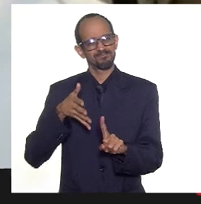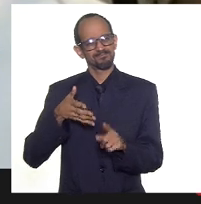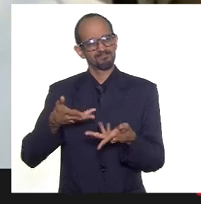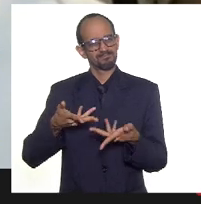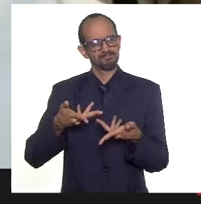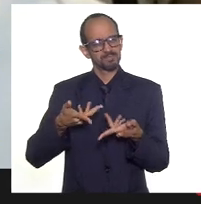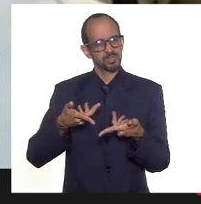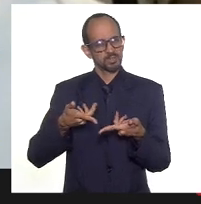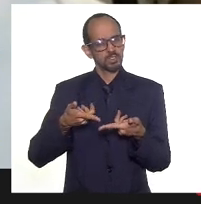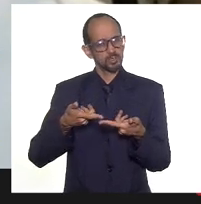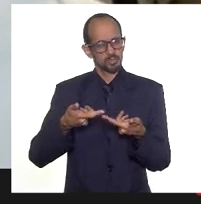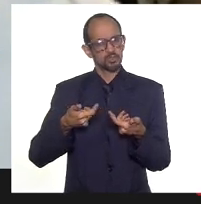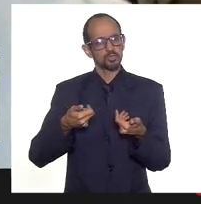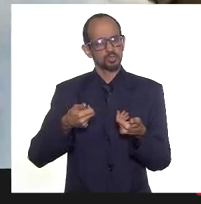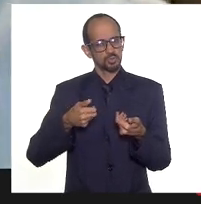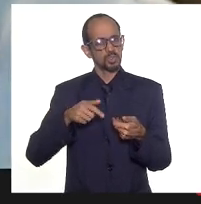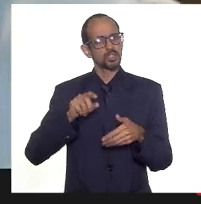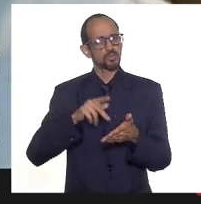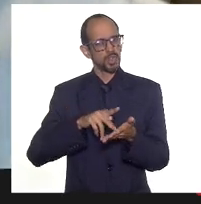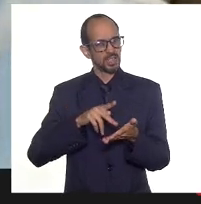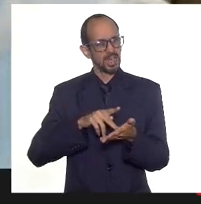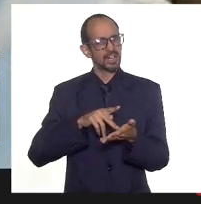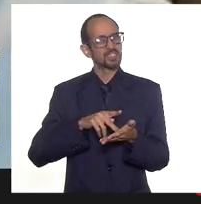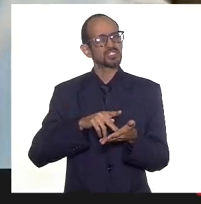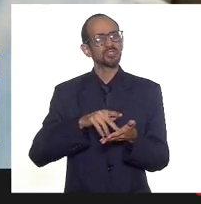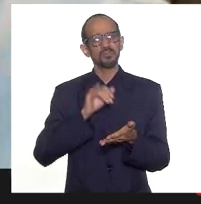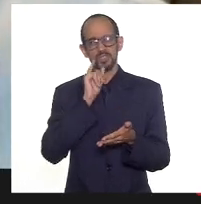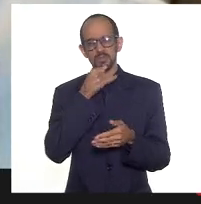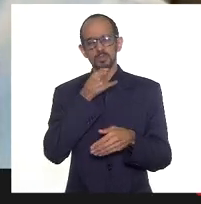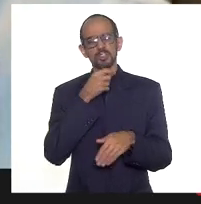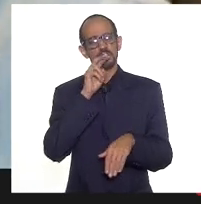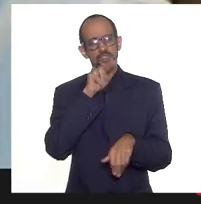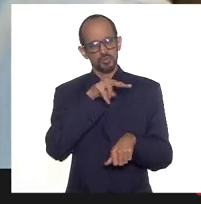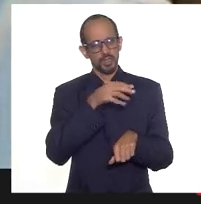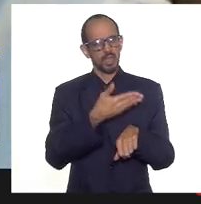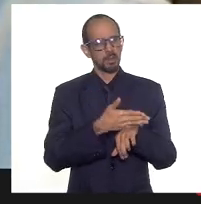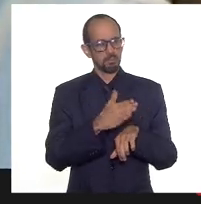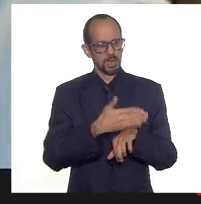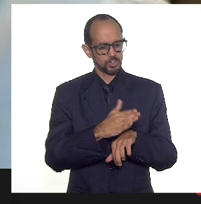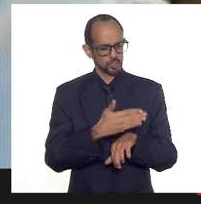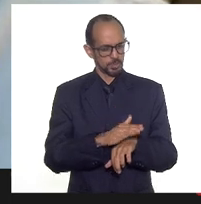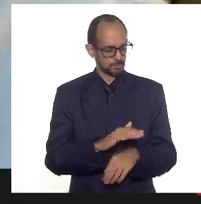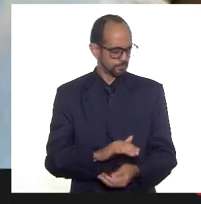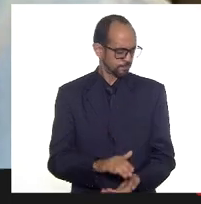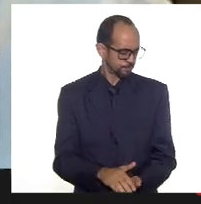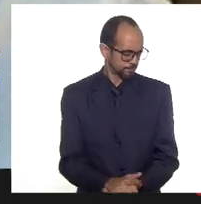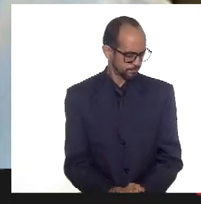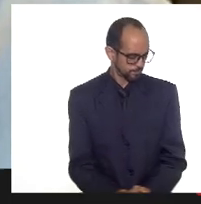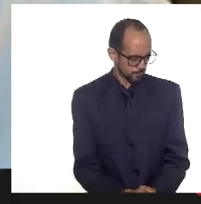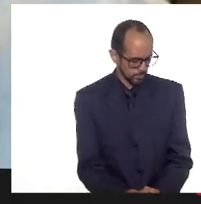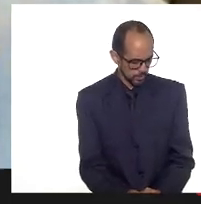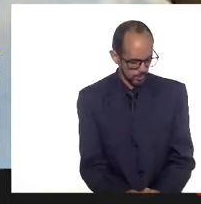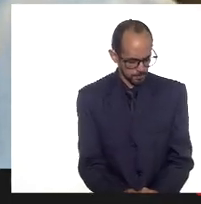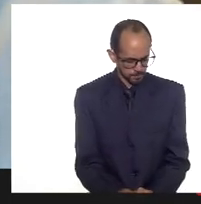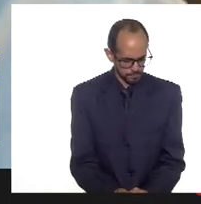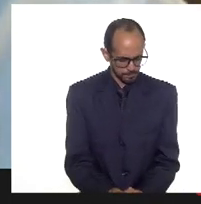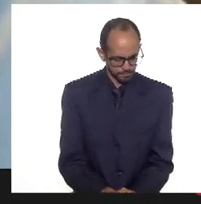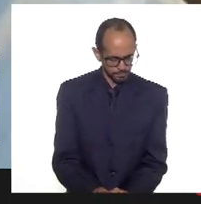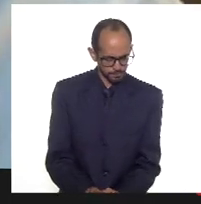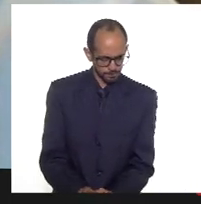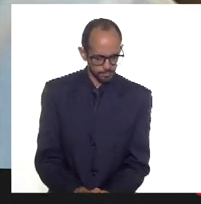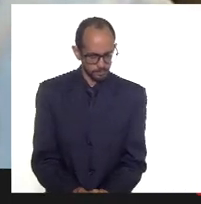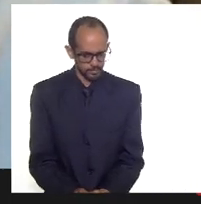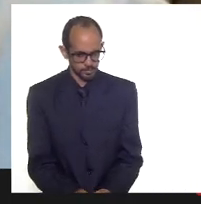e é o que a gente vê na prática. Na prática, a gente vê exatamente isso aí. Tem muito. Eu